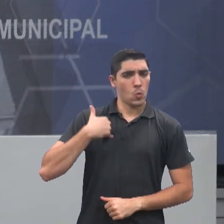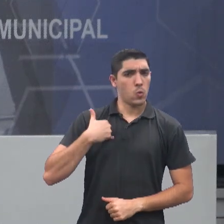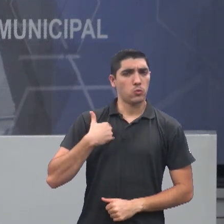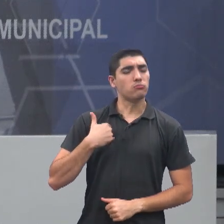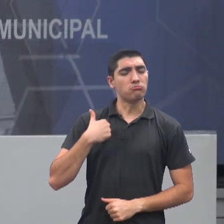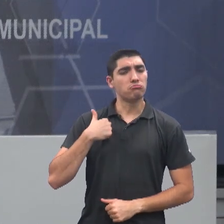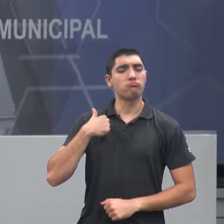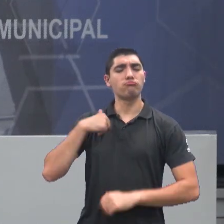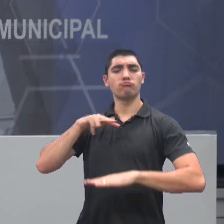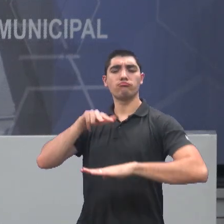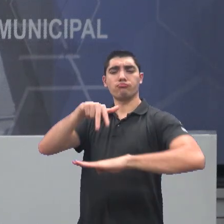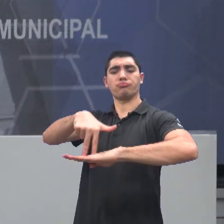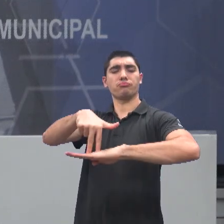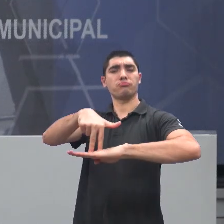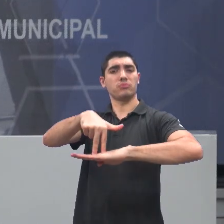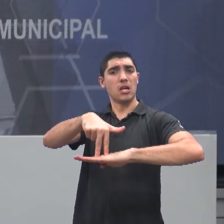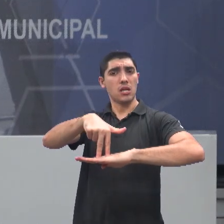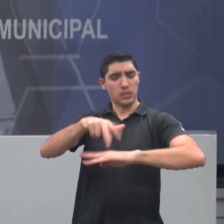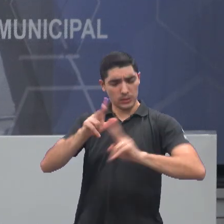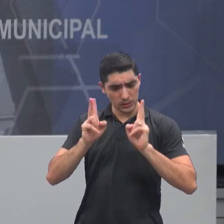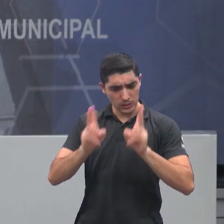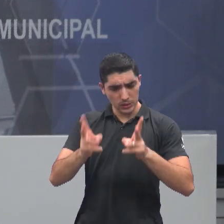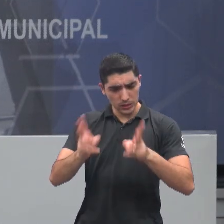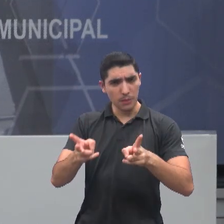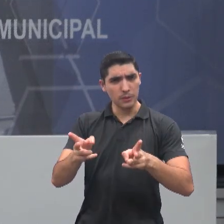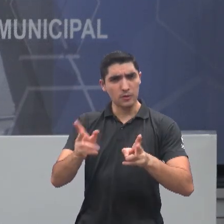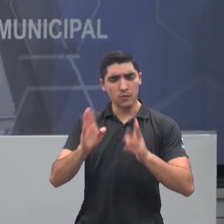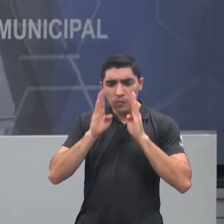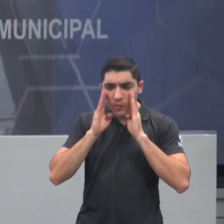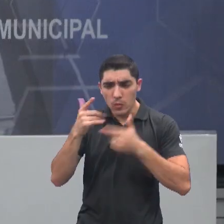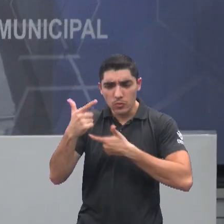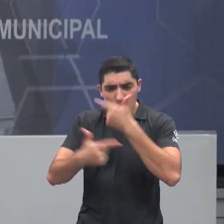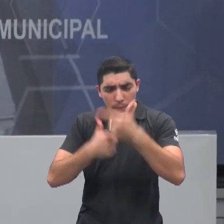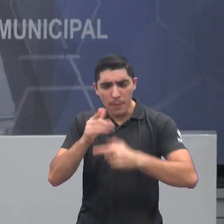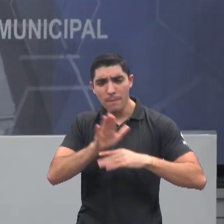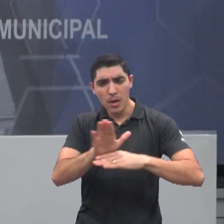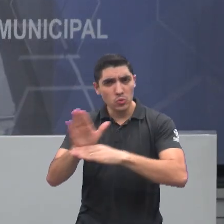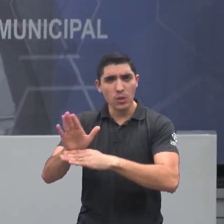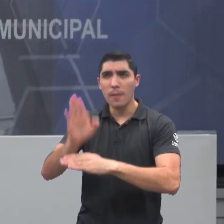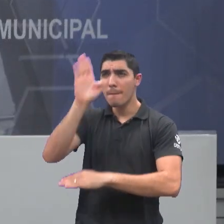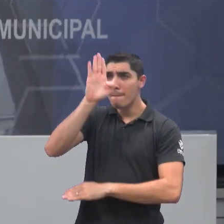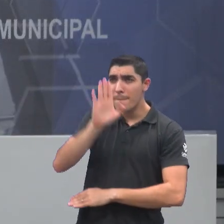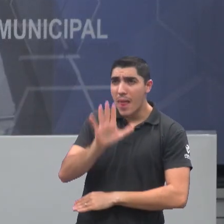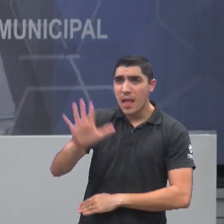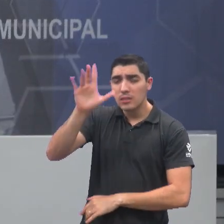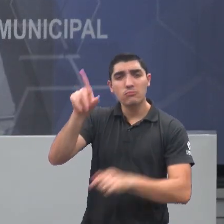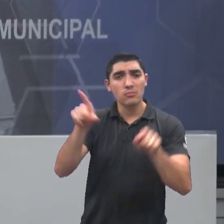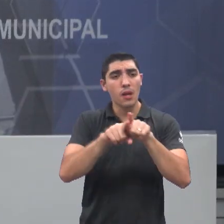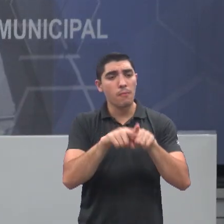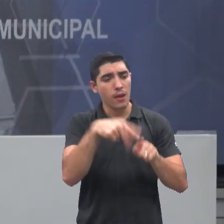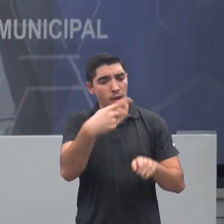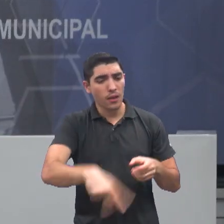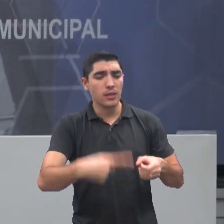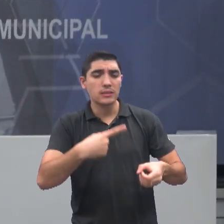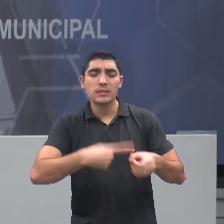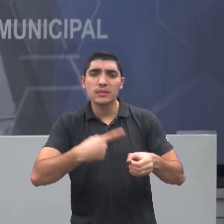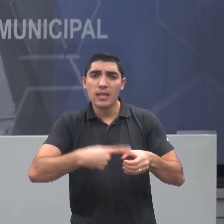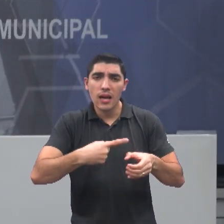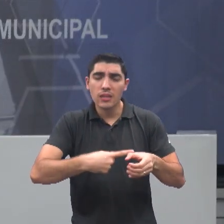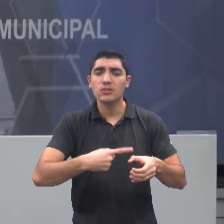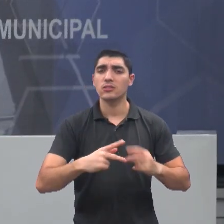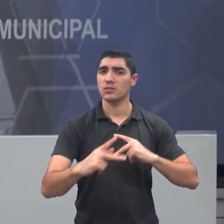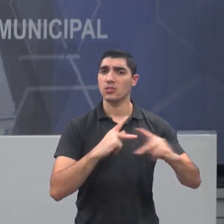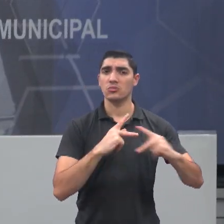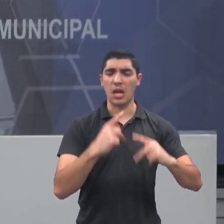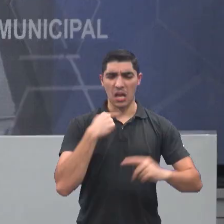faz o trabalho certo, tanto a nível nacional, quanto a nível local, que não tem vergonha dos votos que